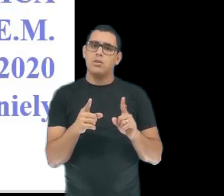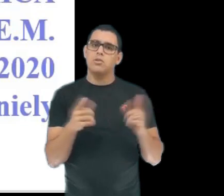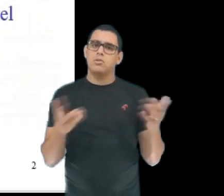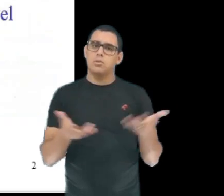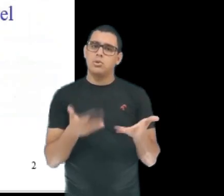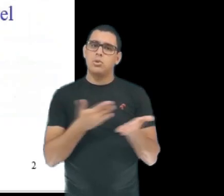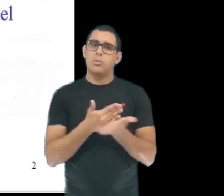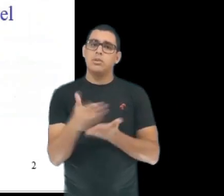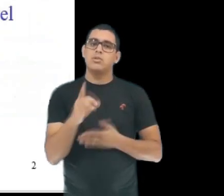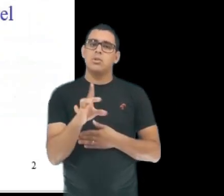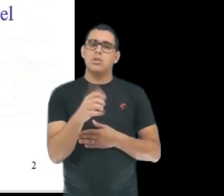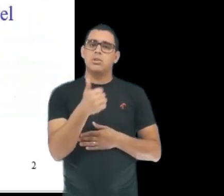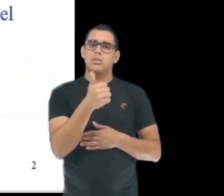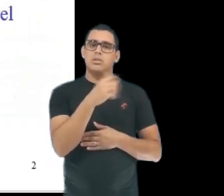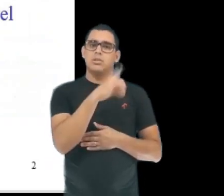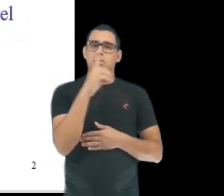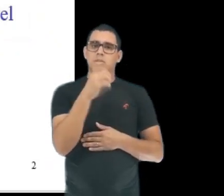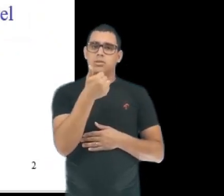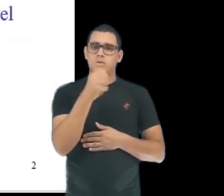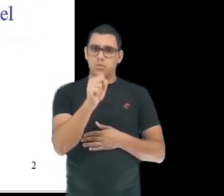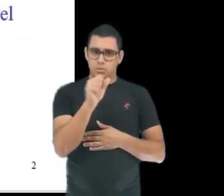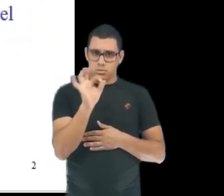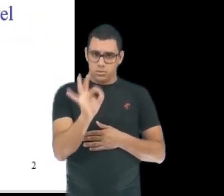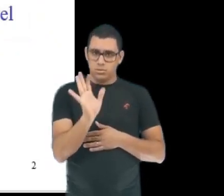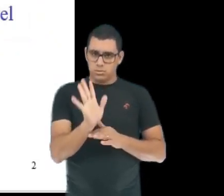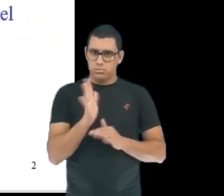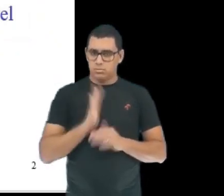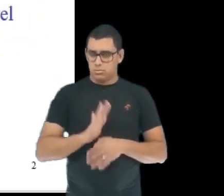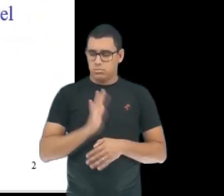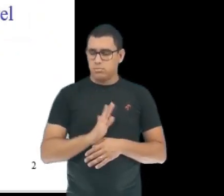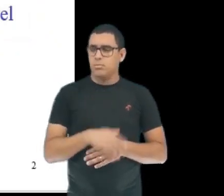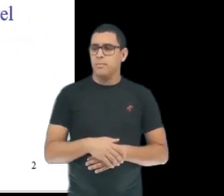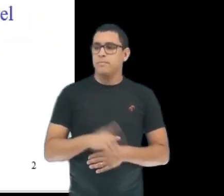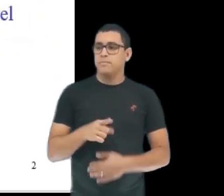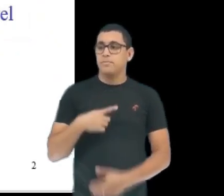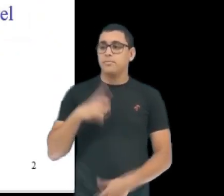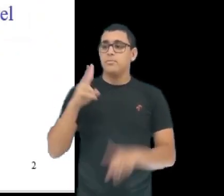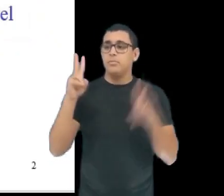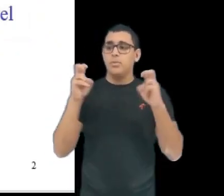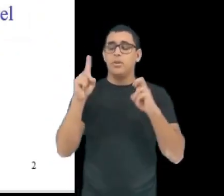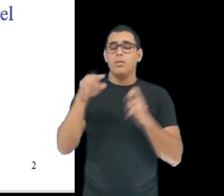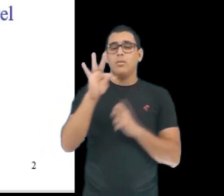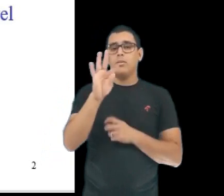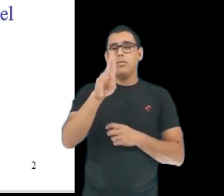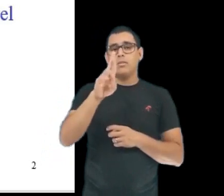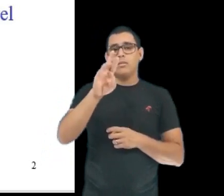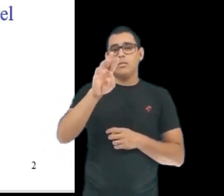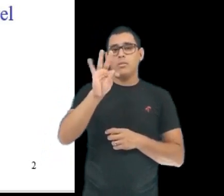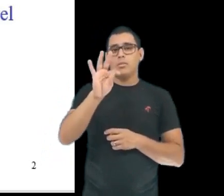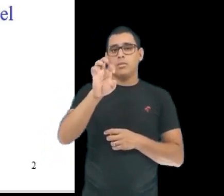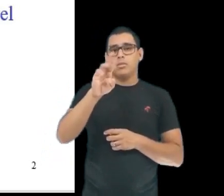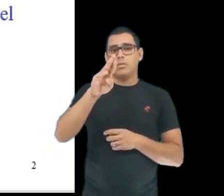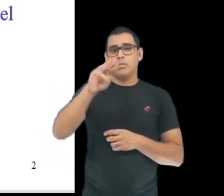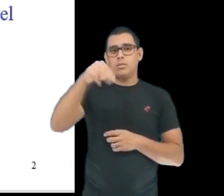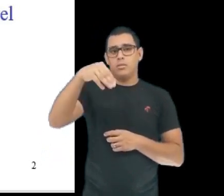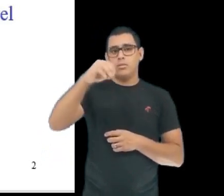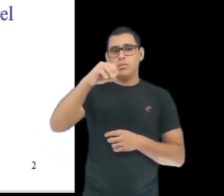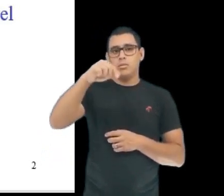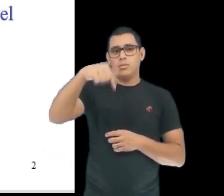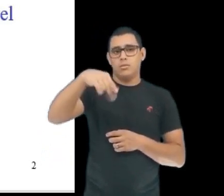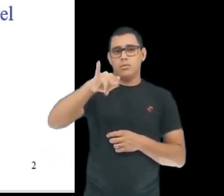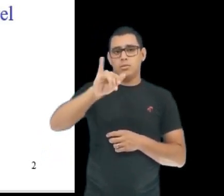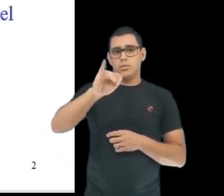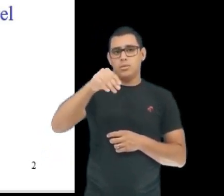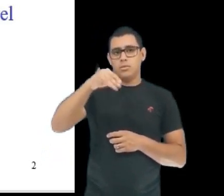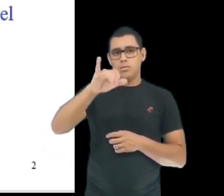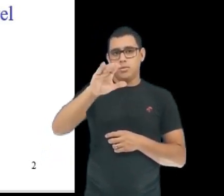para começar, a gente tem a introdução do nosso tema, que é da termoquímica, certo? Aí nós